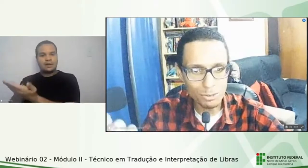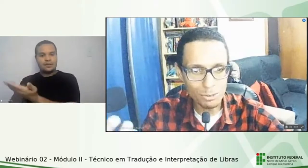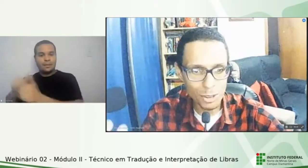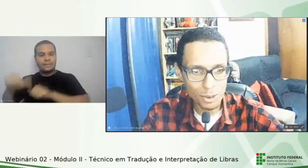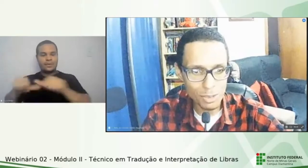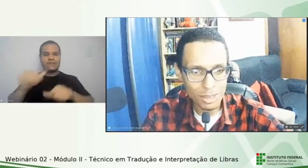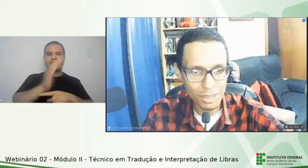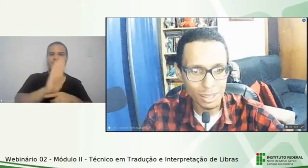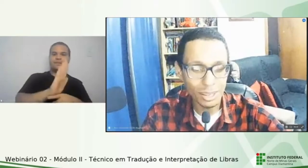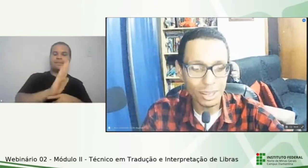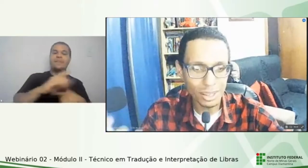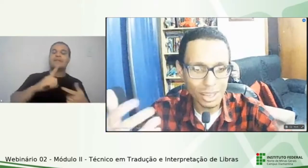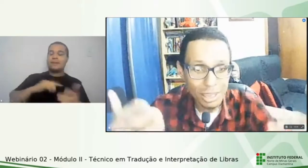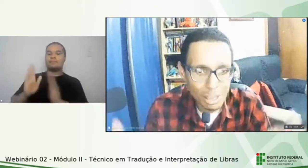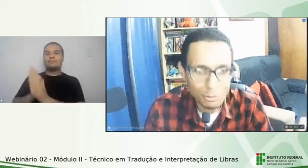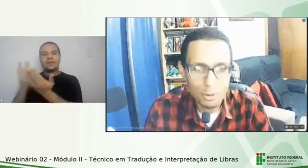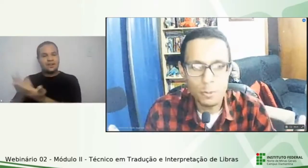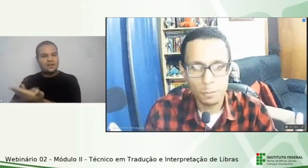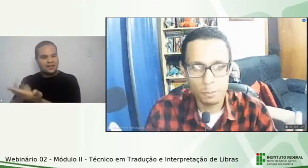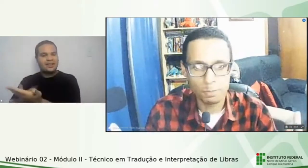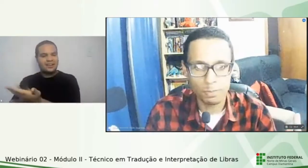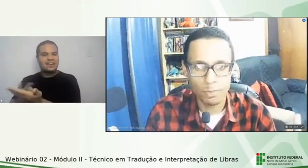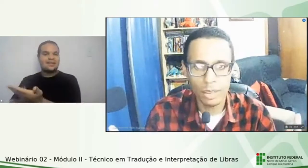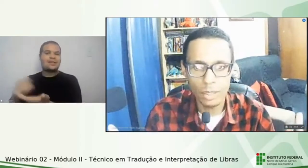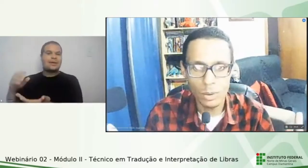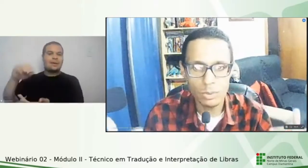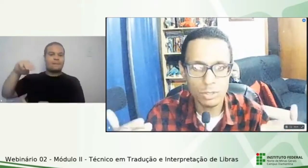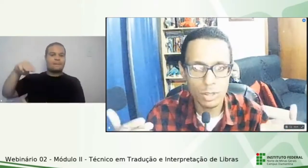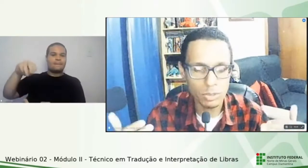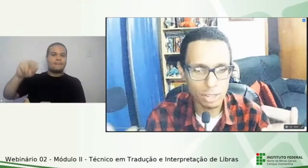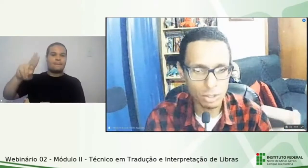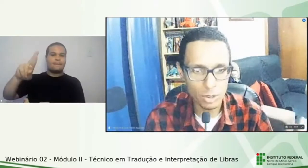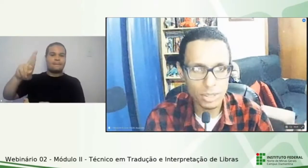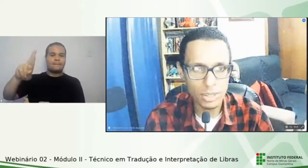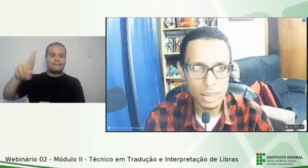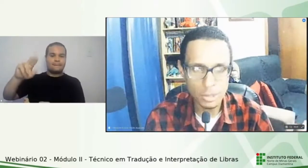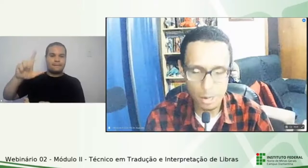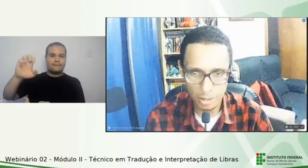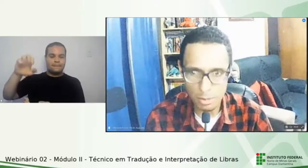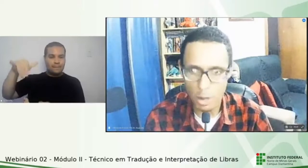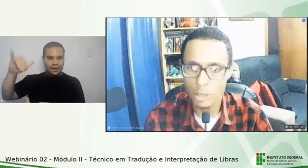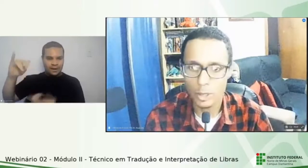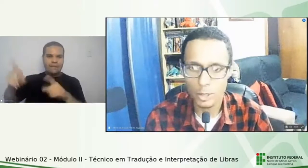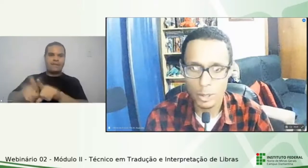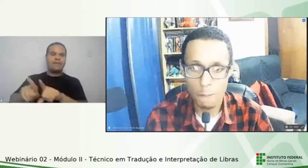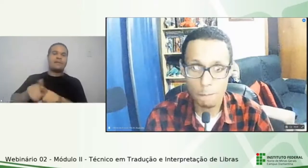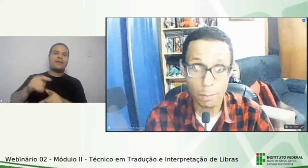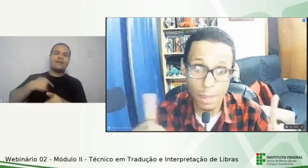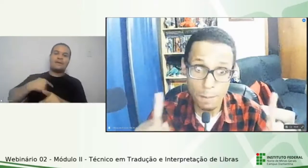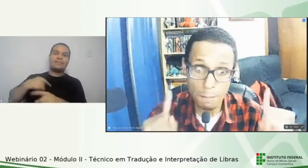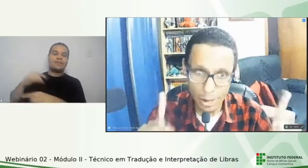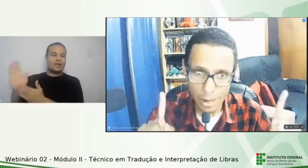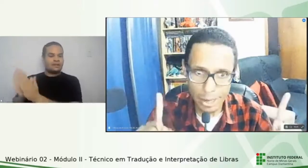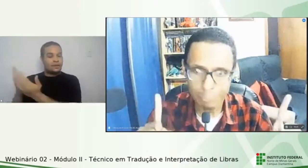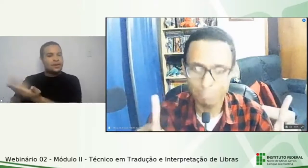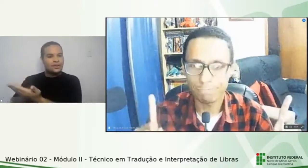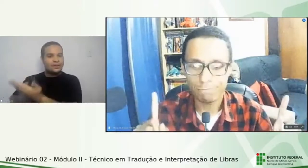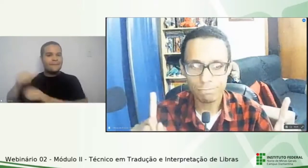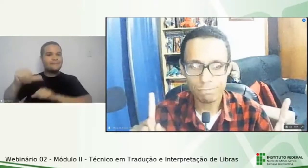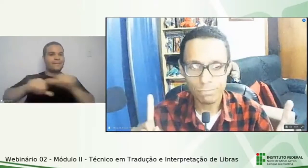o filme em livro. Então, são traduções intersemióticas.